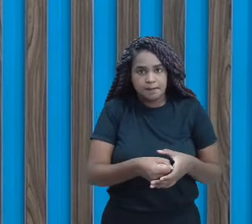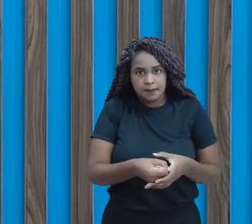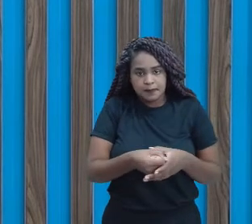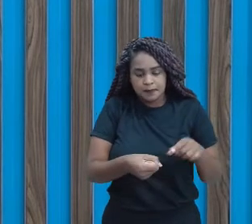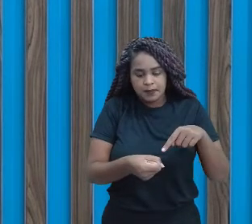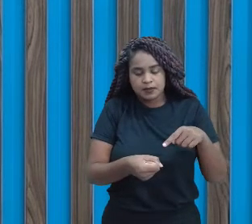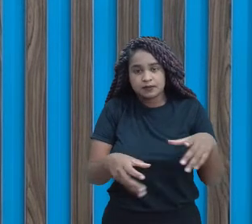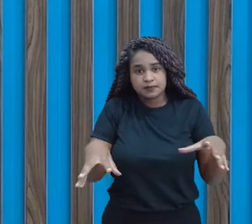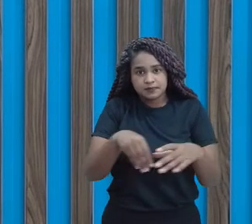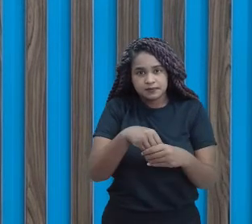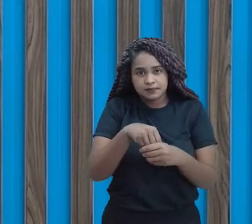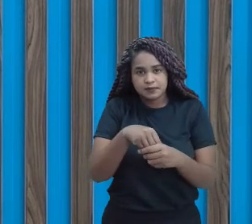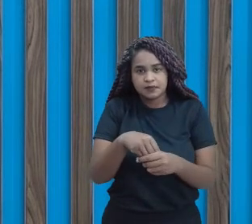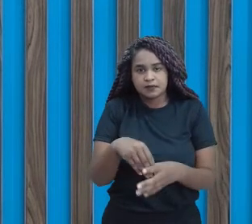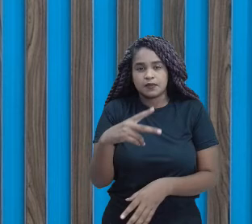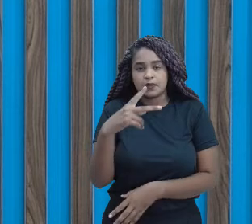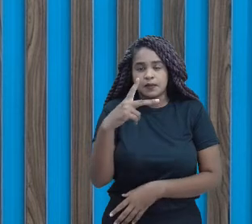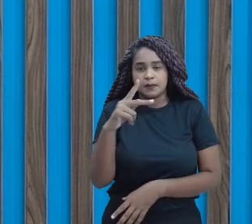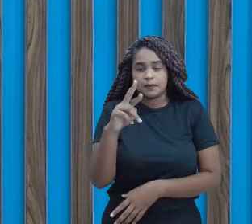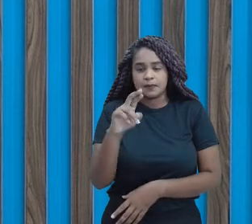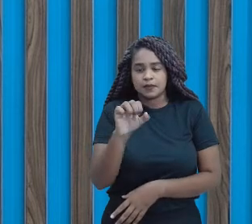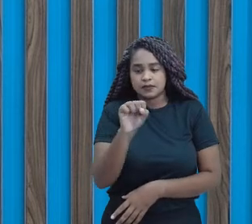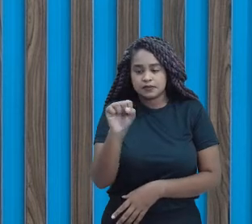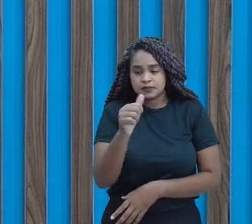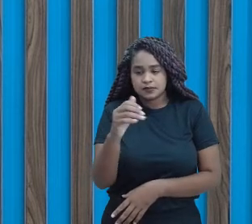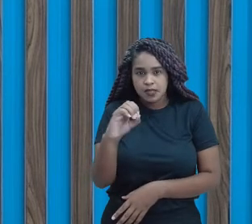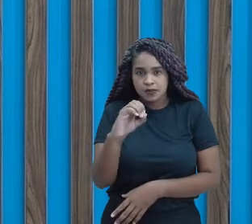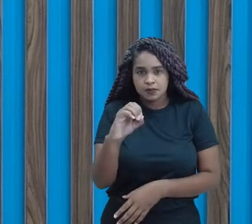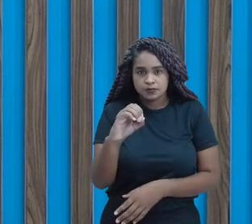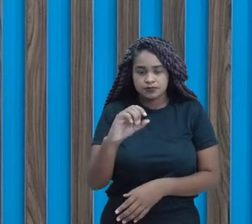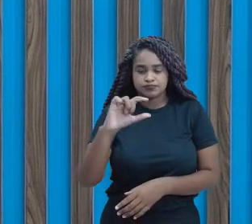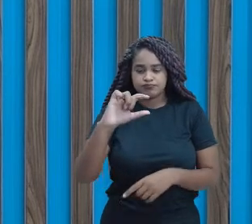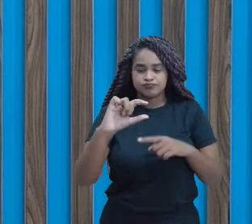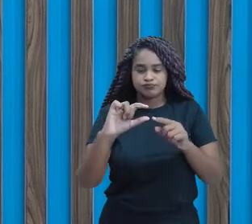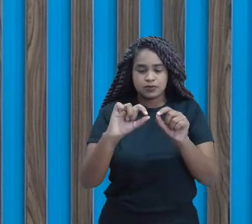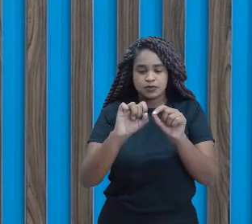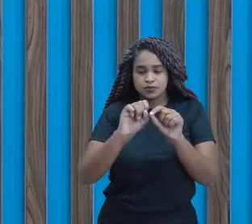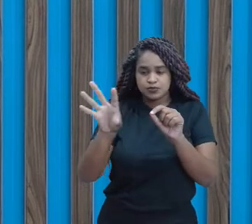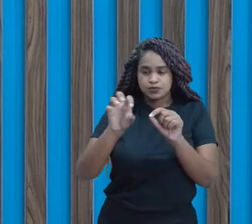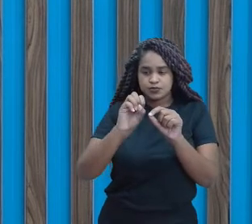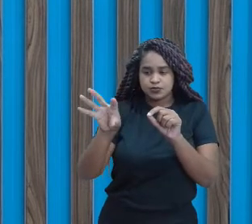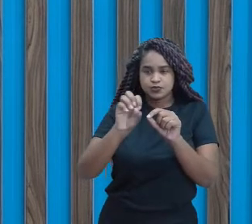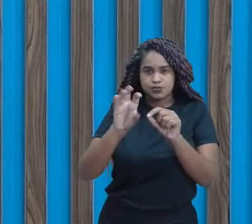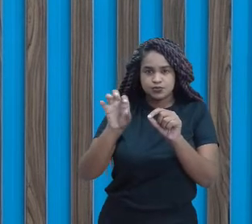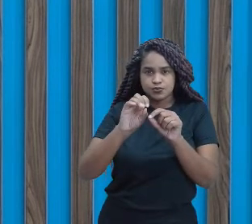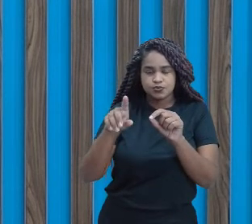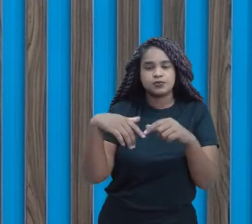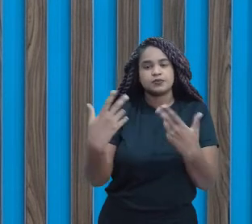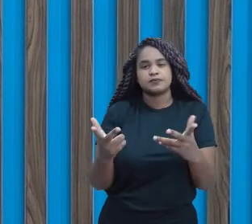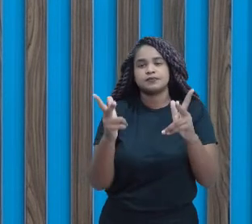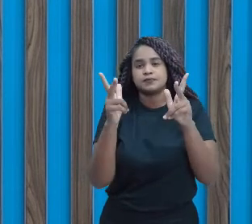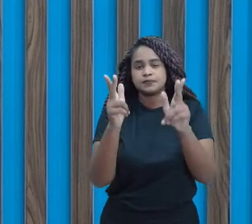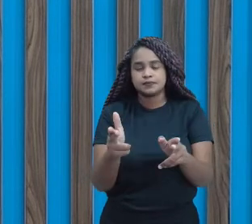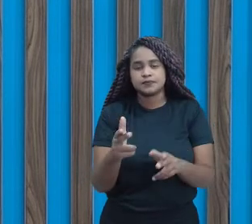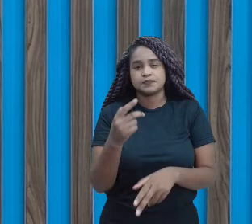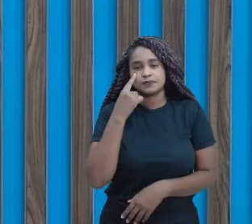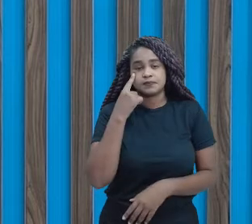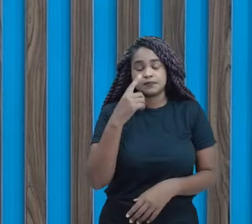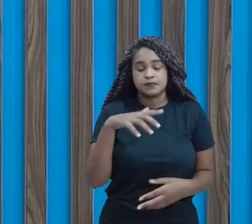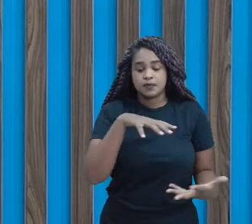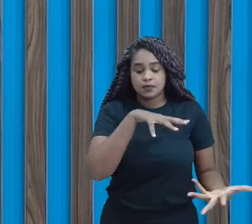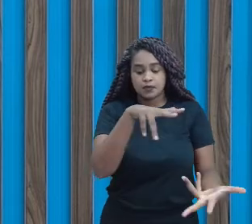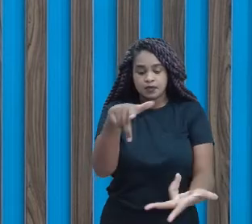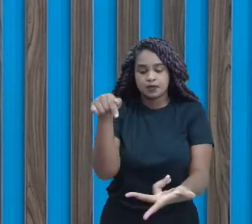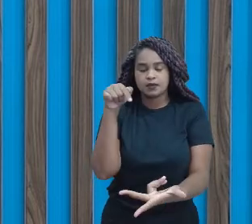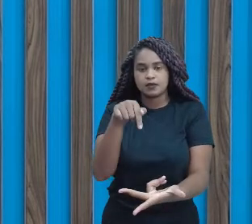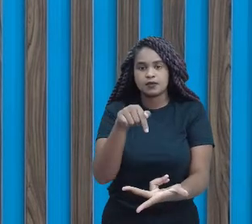pressão. Tá ligado aí a panela de pressão? A zoadinha? Mesma coisa. Então a Terra hoje, ela está em